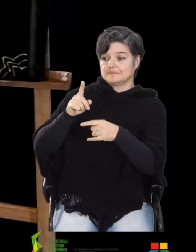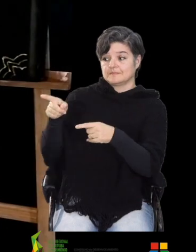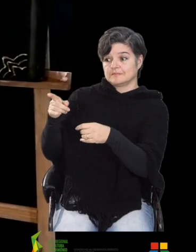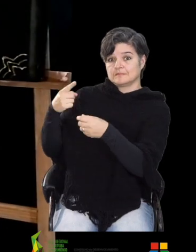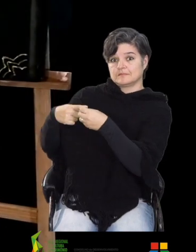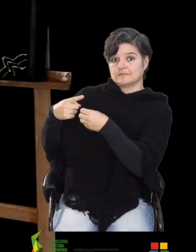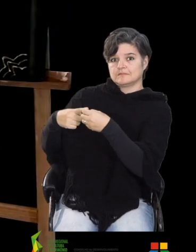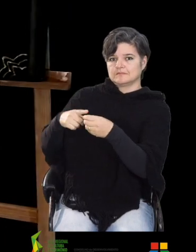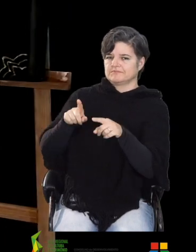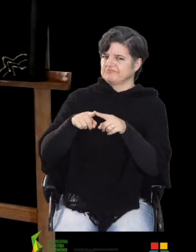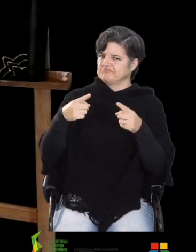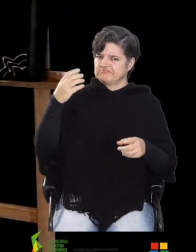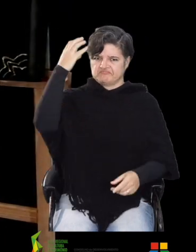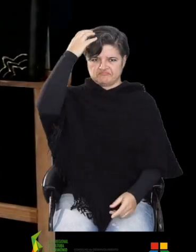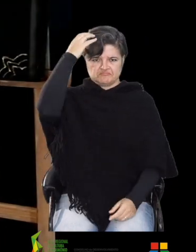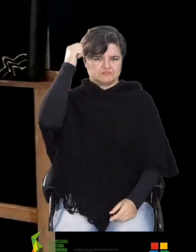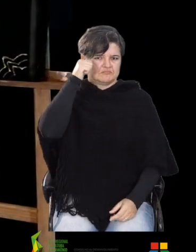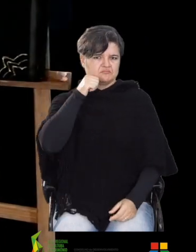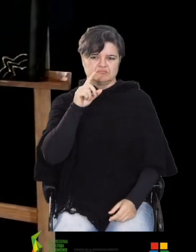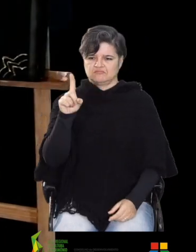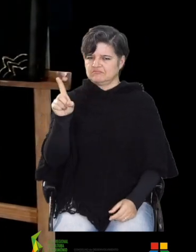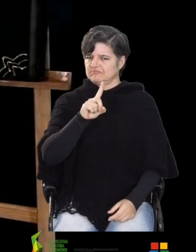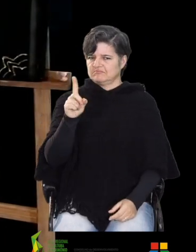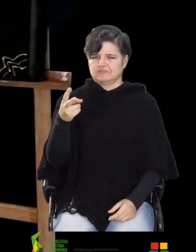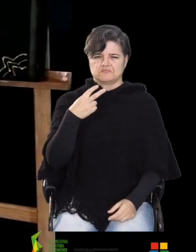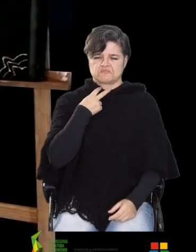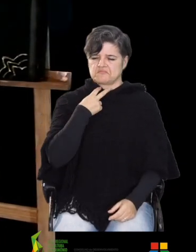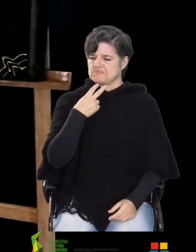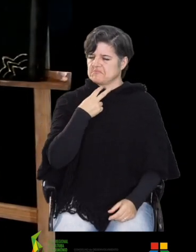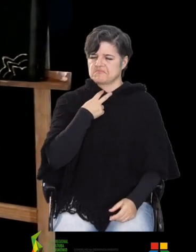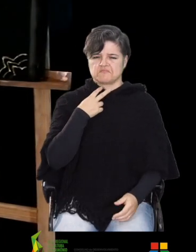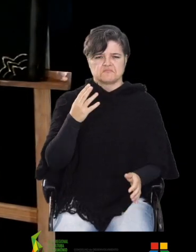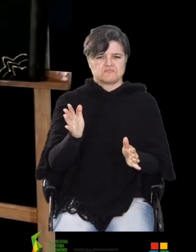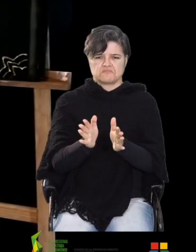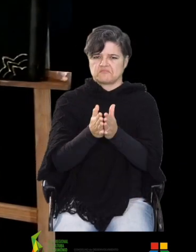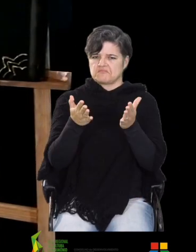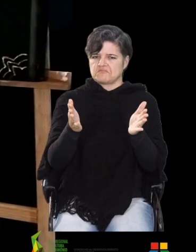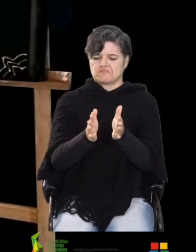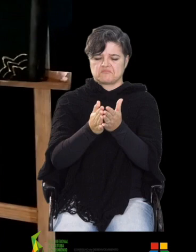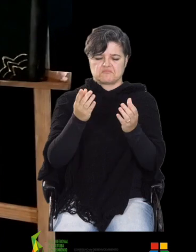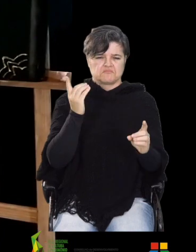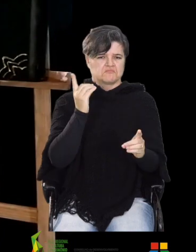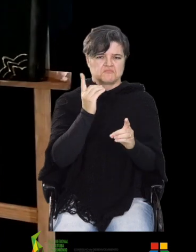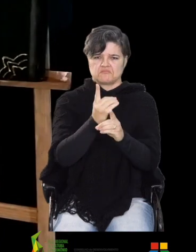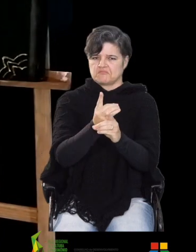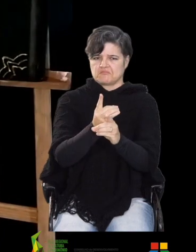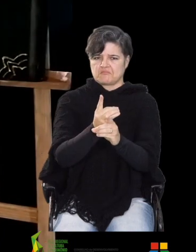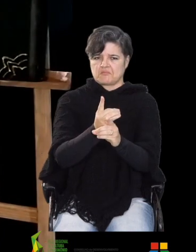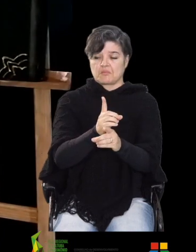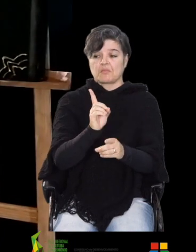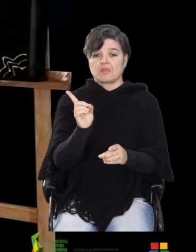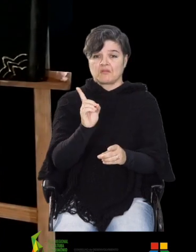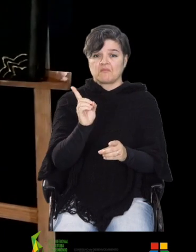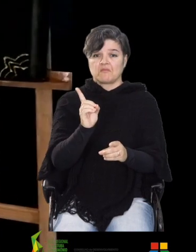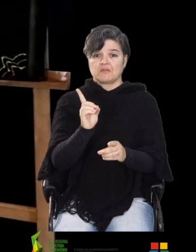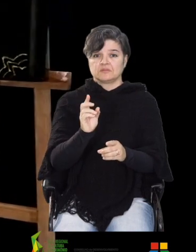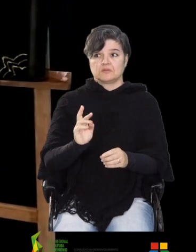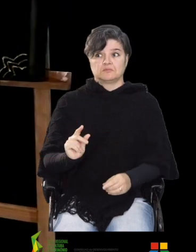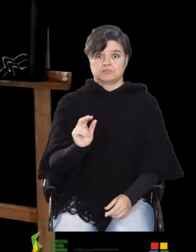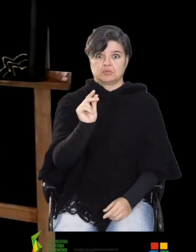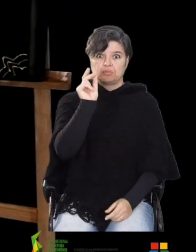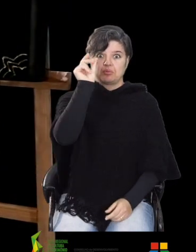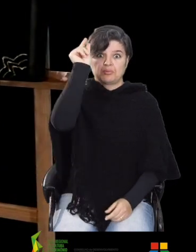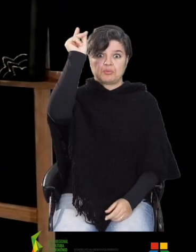rainha sempre dizer que você é uma princesa não te realeza